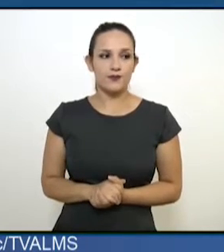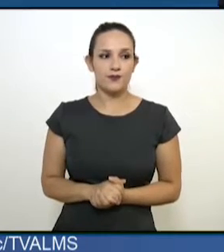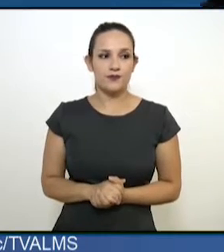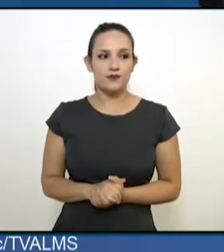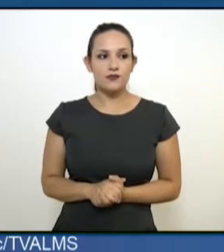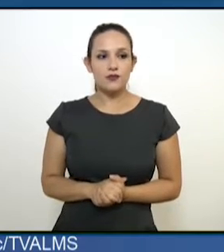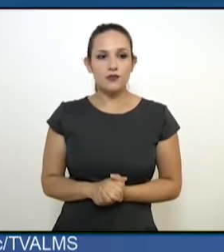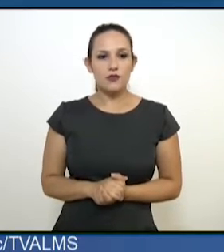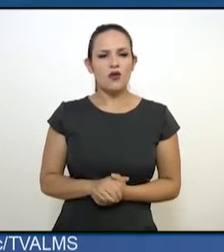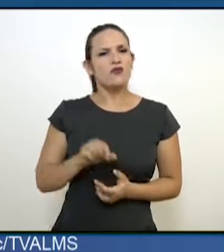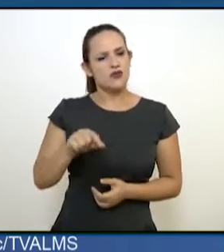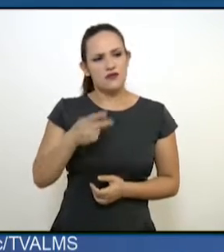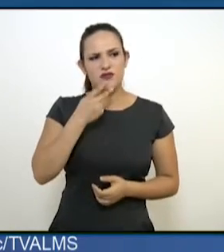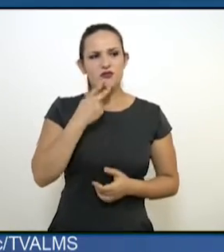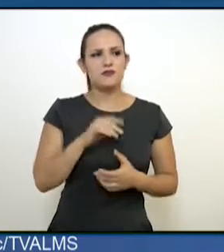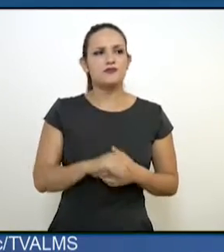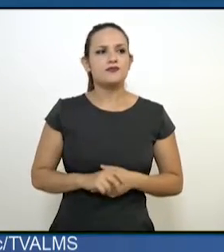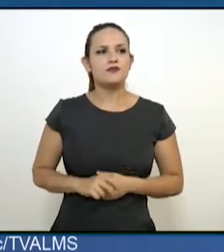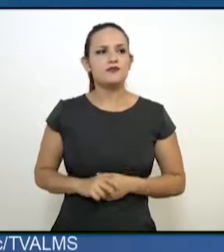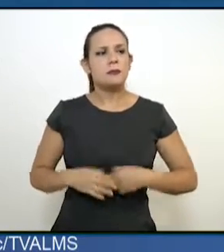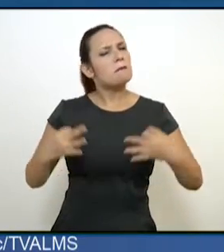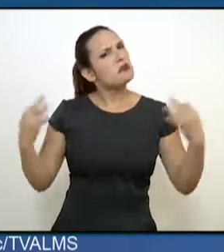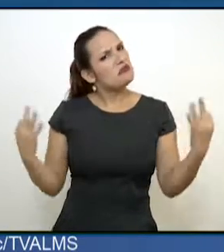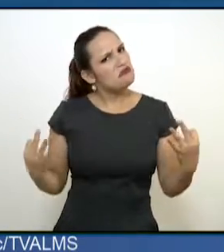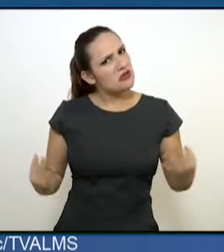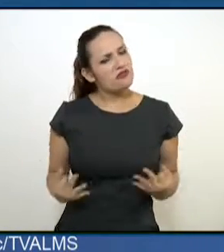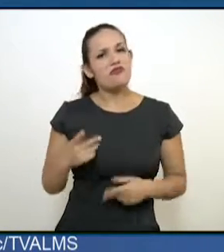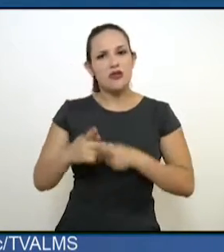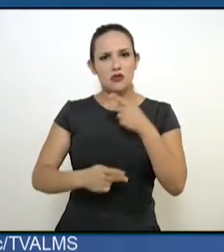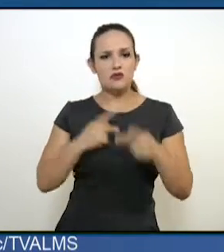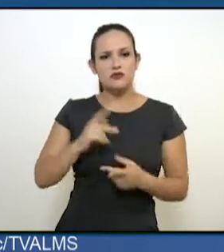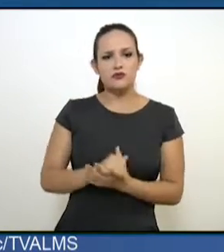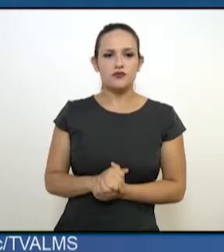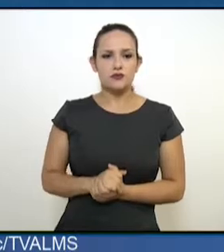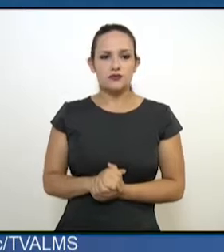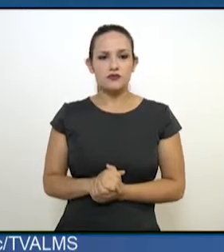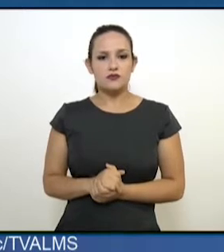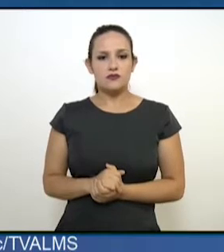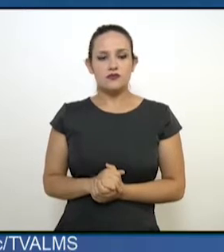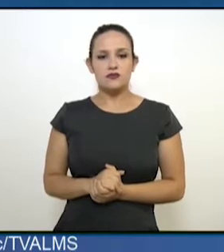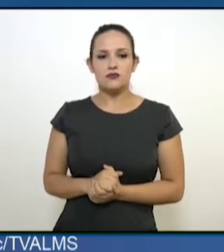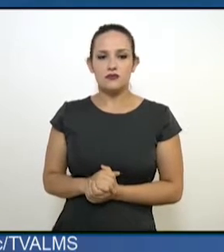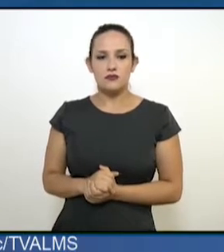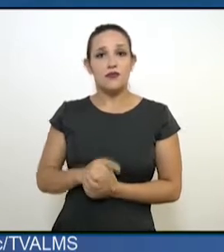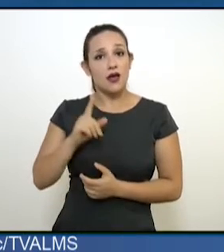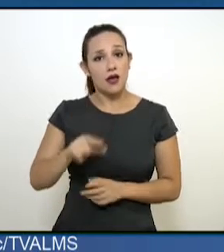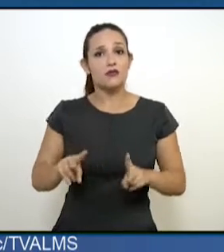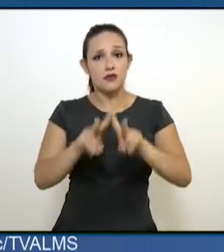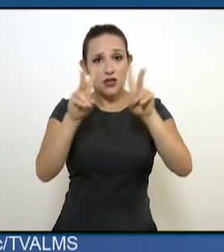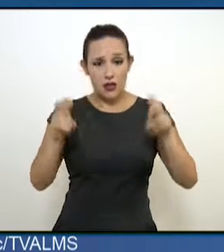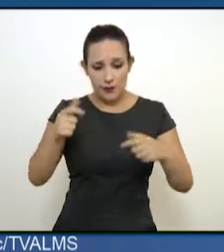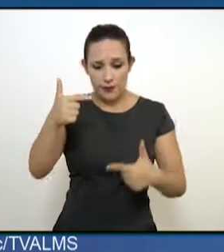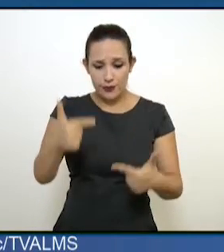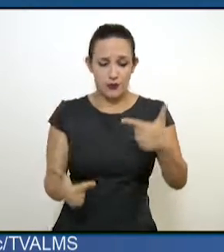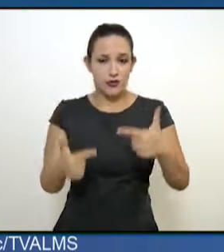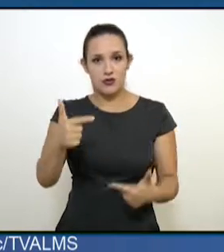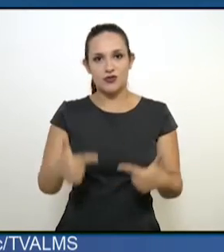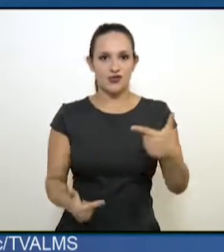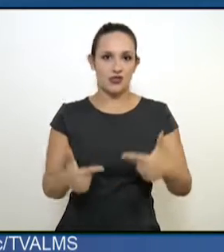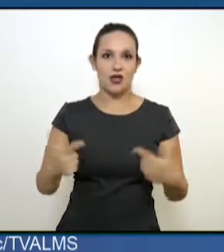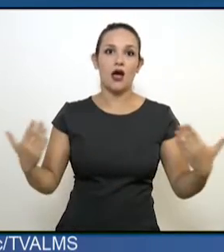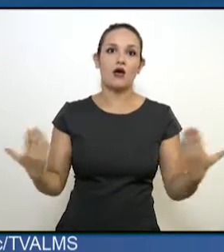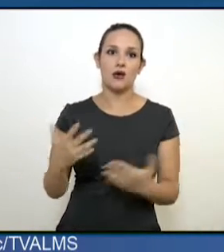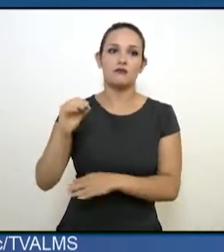Excelência fez uma abordagem perfeita a respeito da questão política que